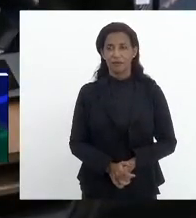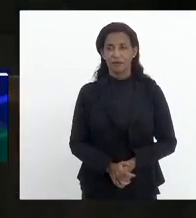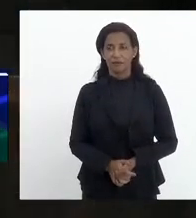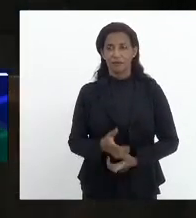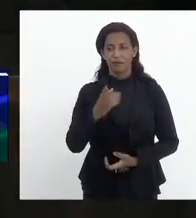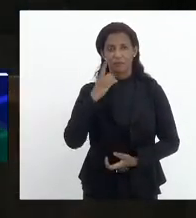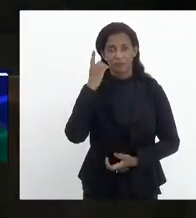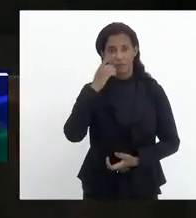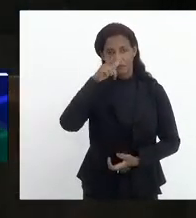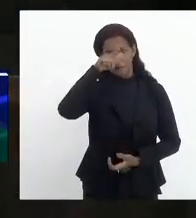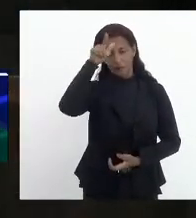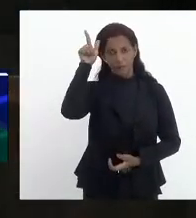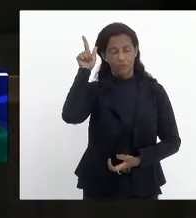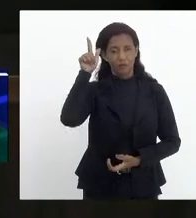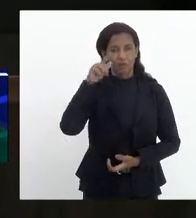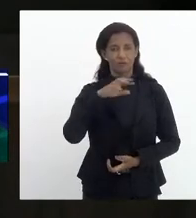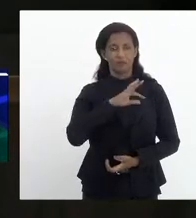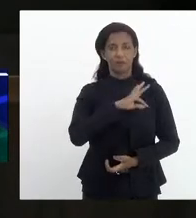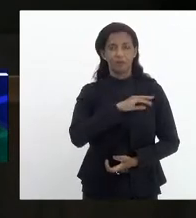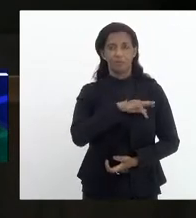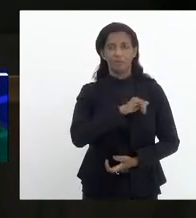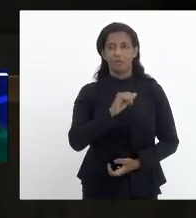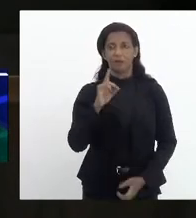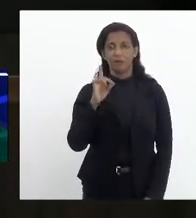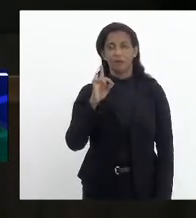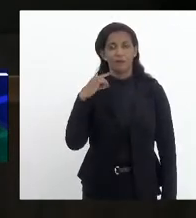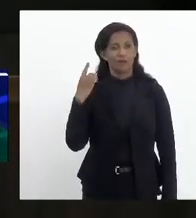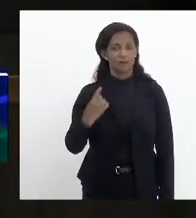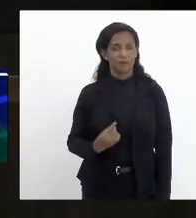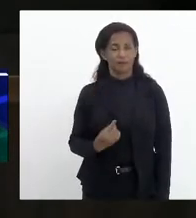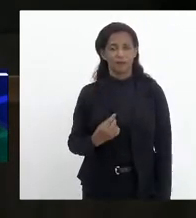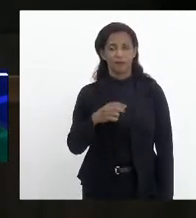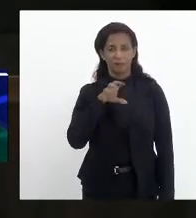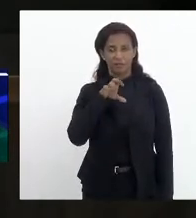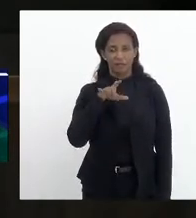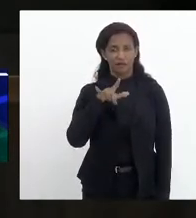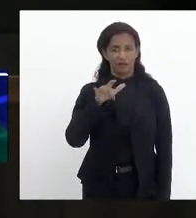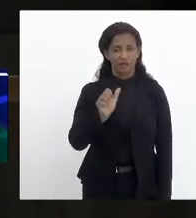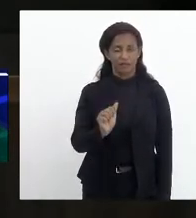Deputado Luiz, Marta, Dani, Célia,